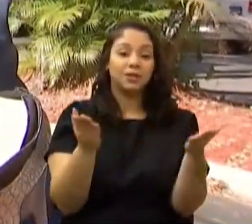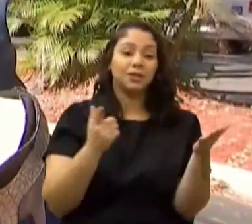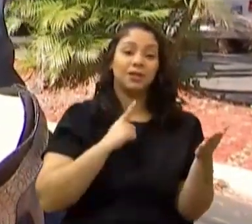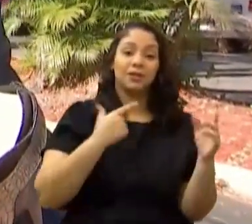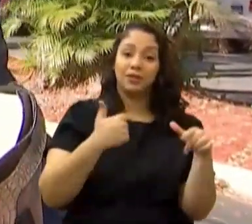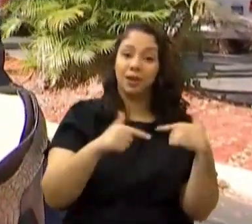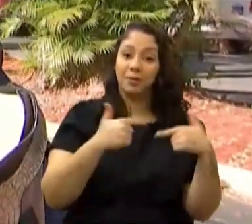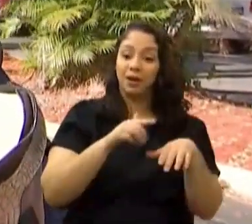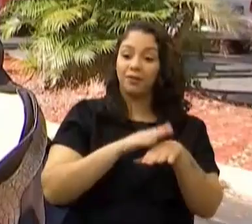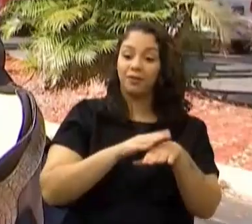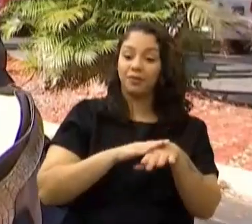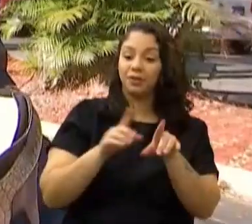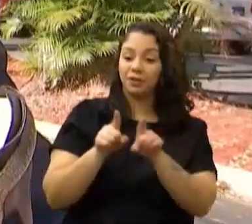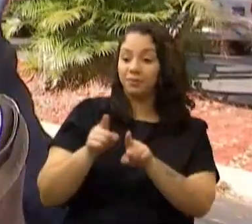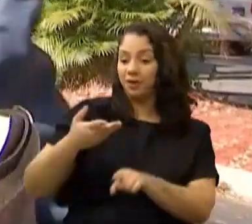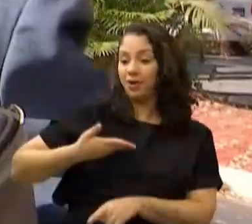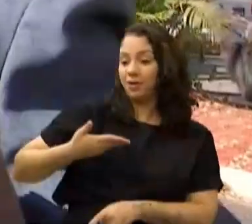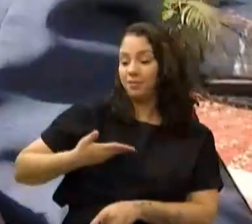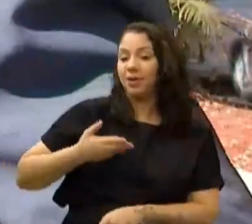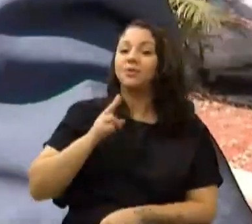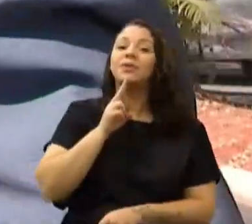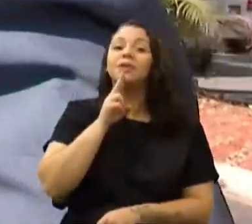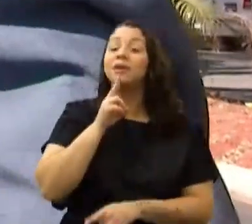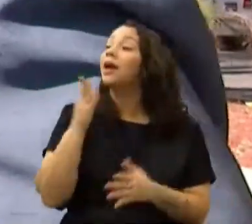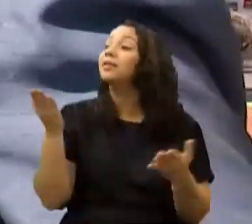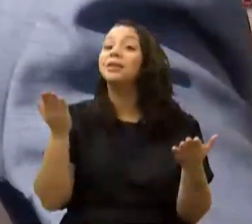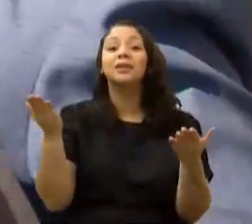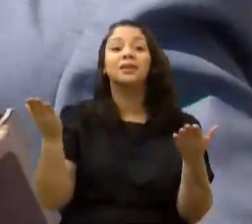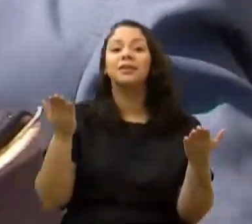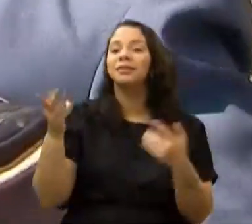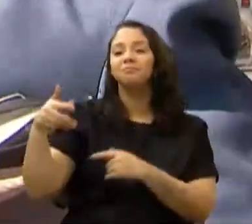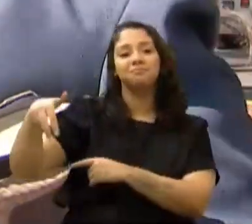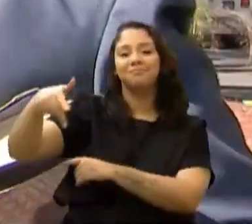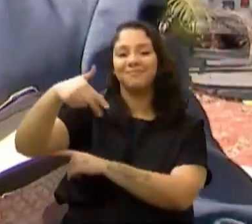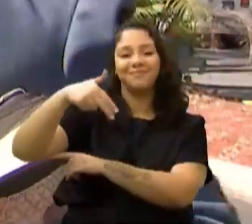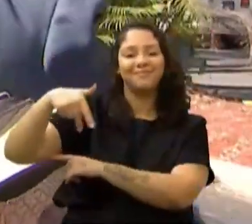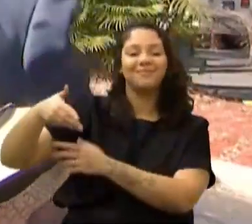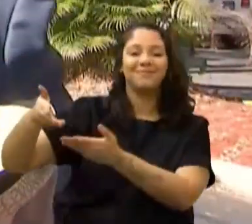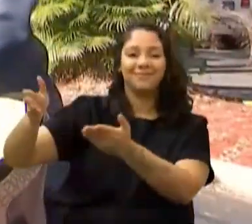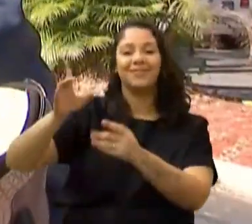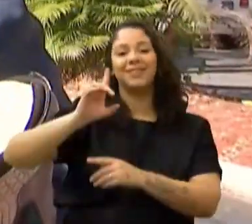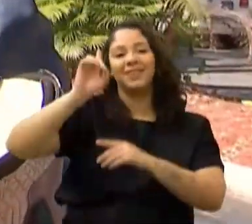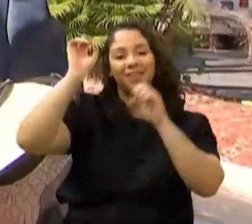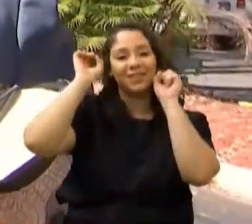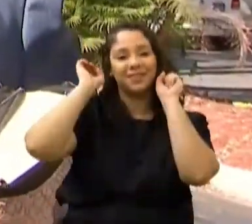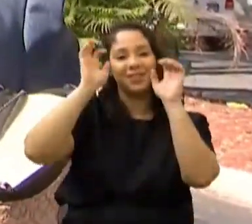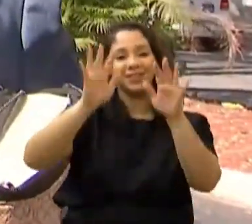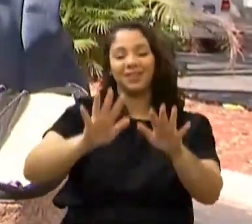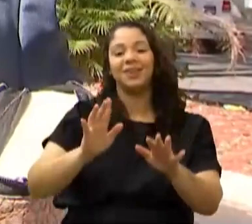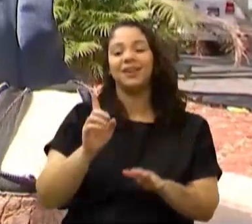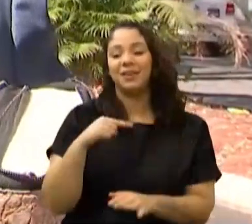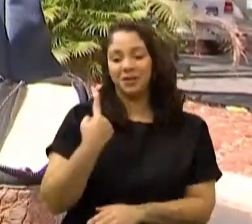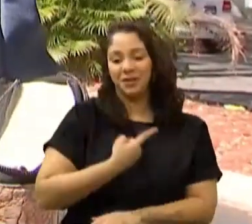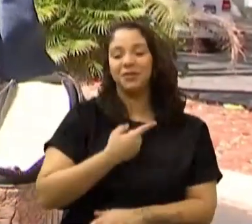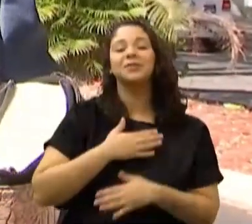vocês que estão fazendo esse trabalho aí o nosso amigo Nelson cadê Nelson? está por aí que Deus abençoe e